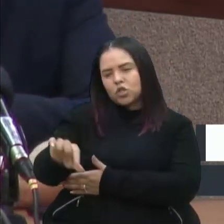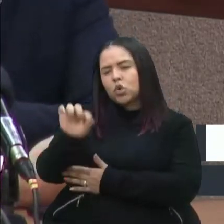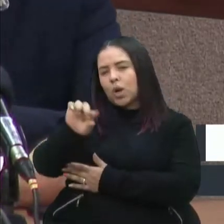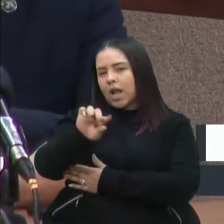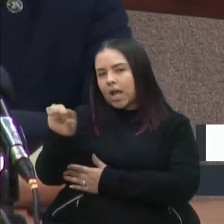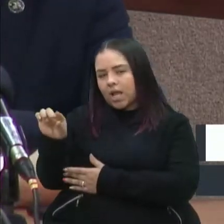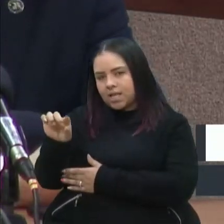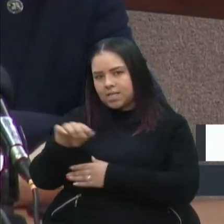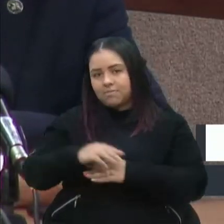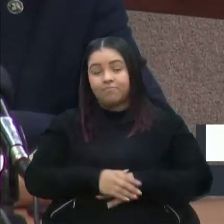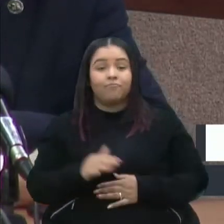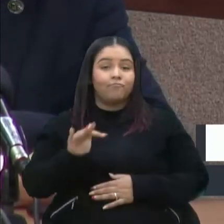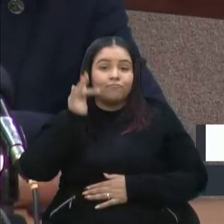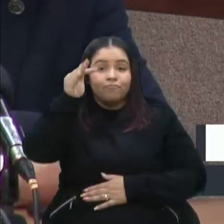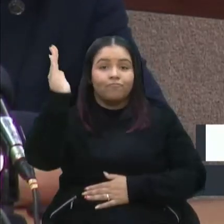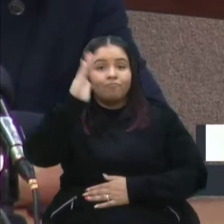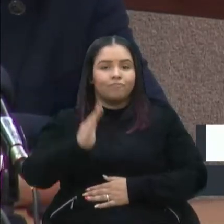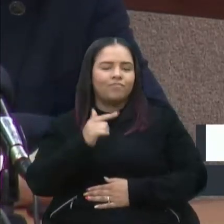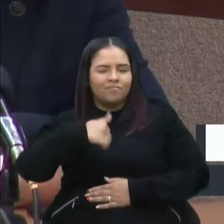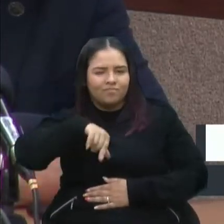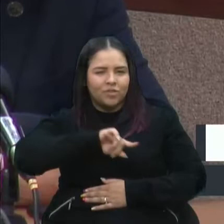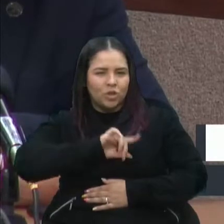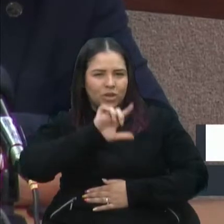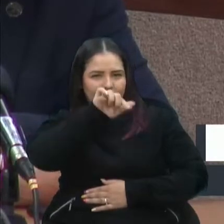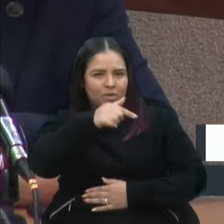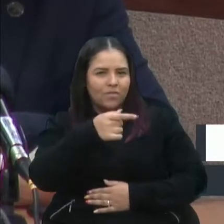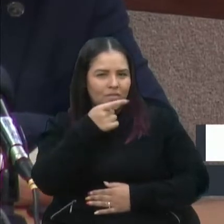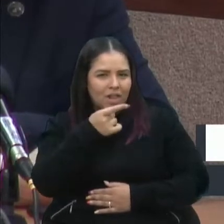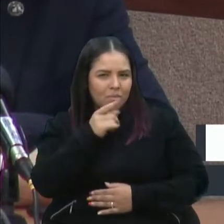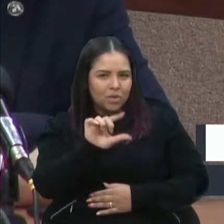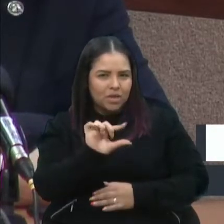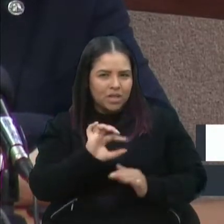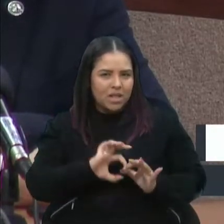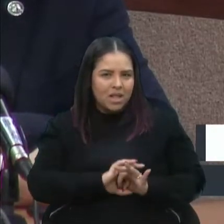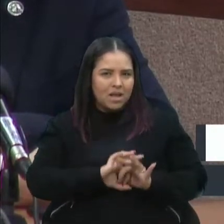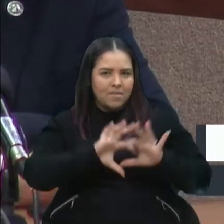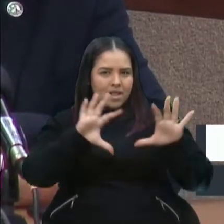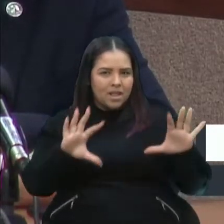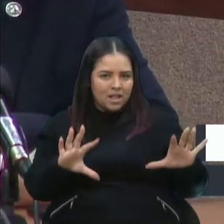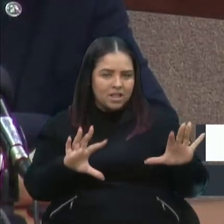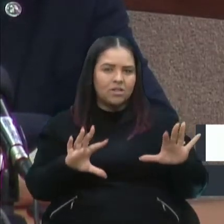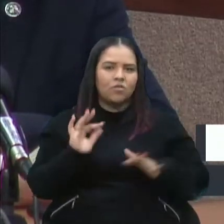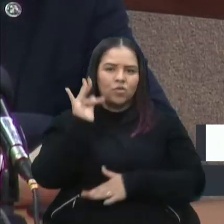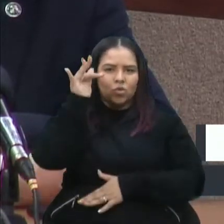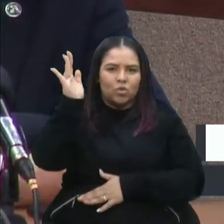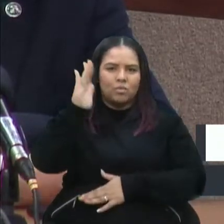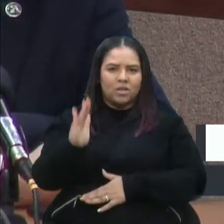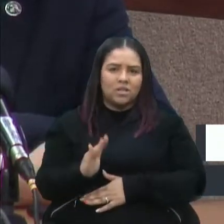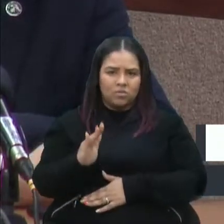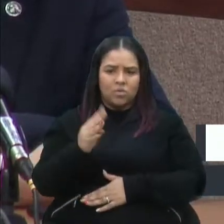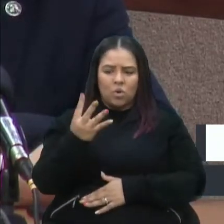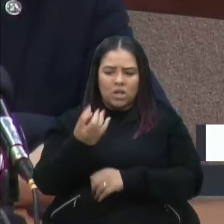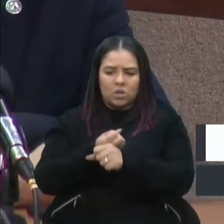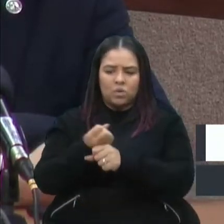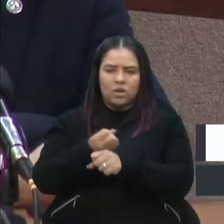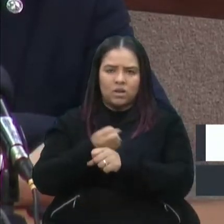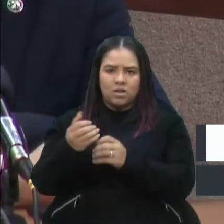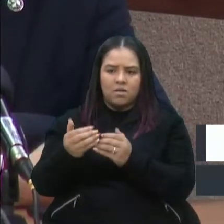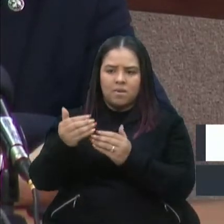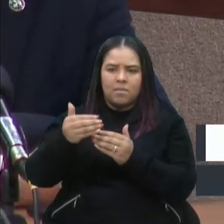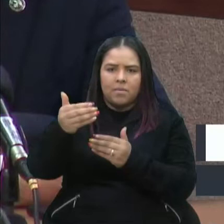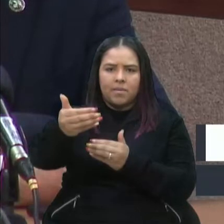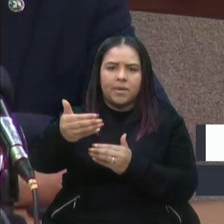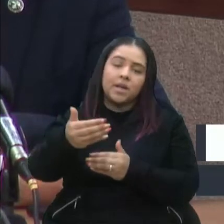futuro do Brasil, depois a gente vai falar um pouco de liberdade também, mas o futuro do Brasil nesses 4 anos que vão se seguir vai ser um país